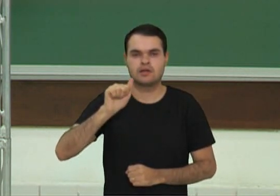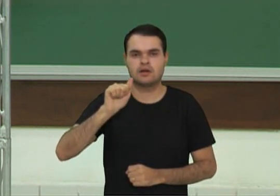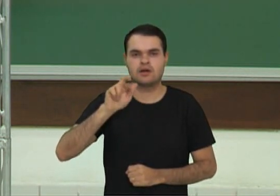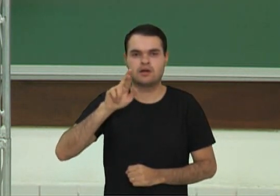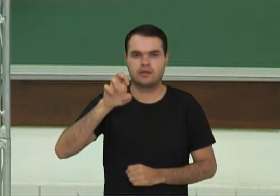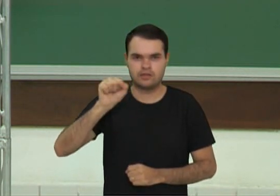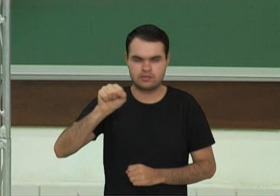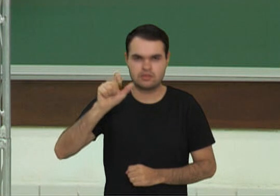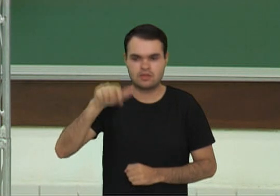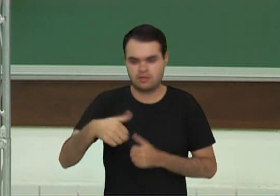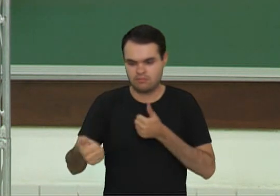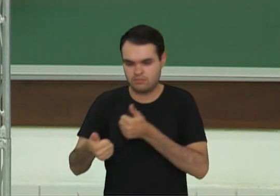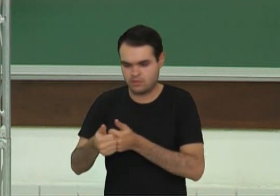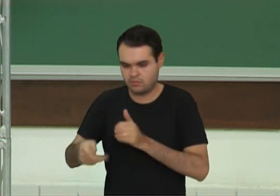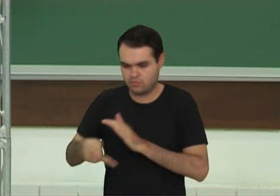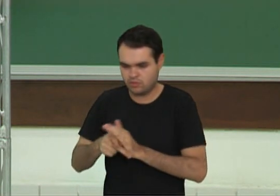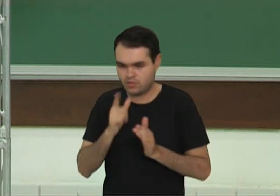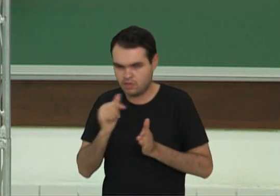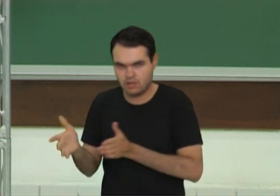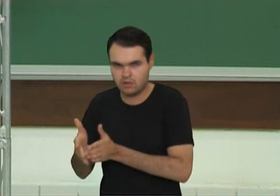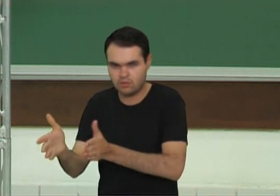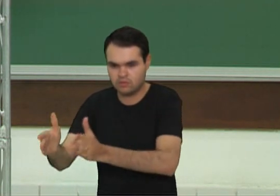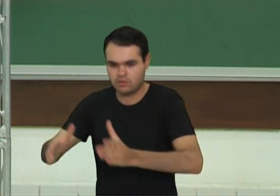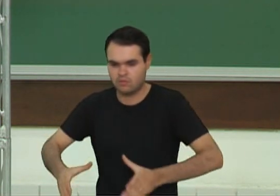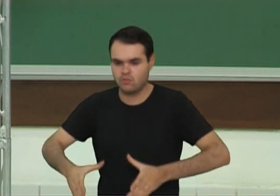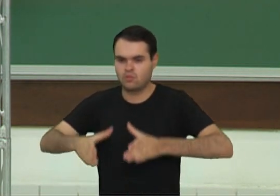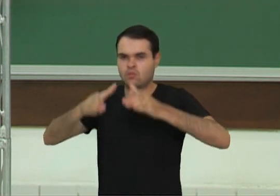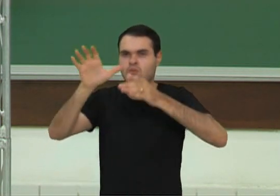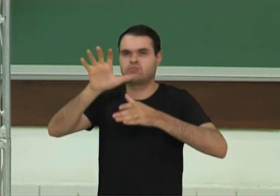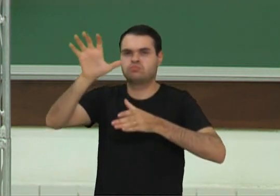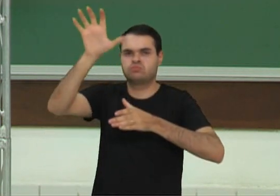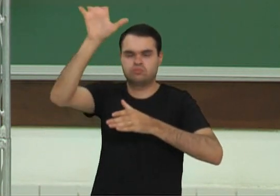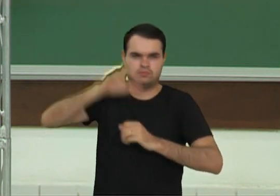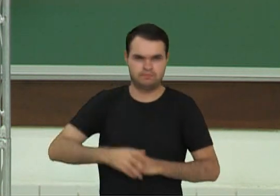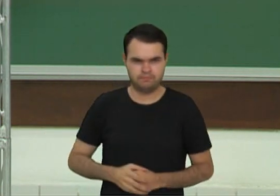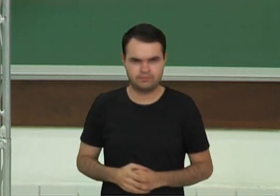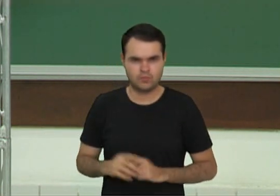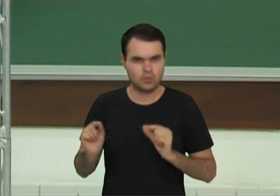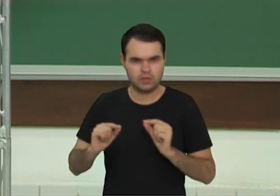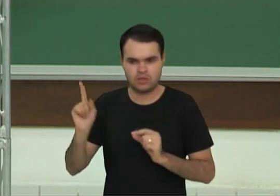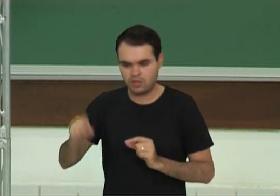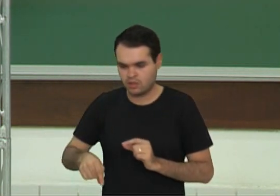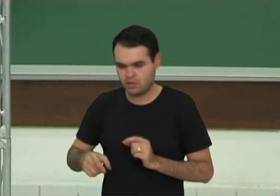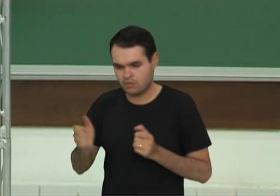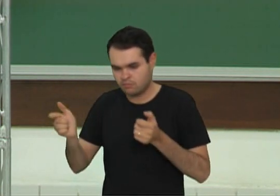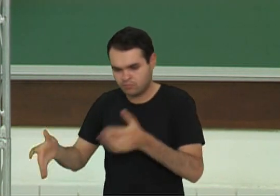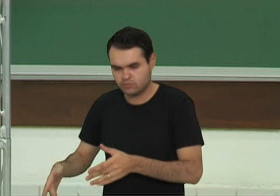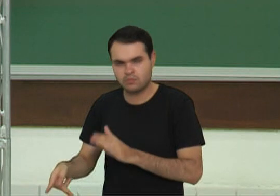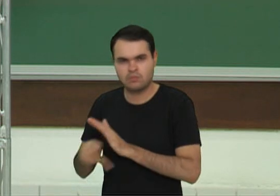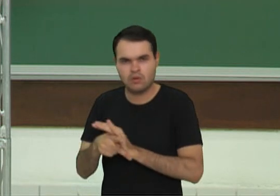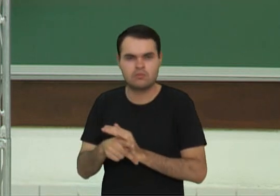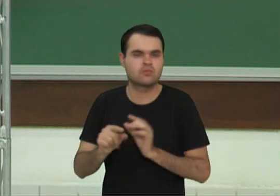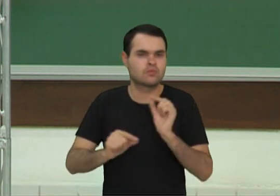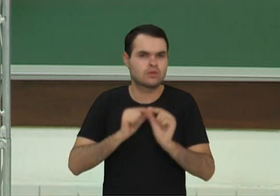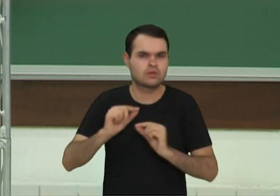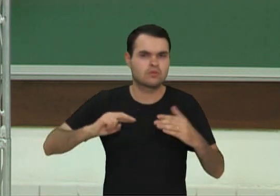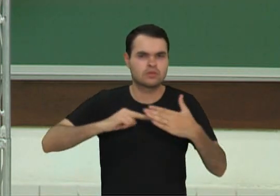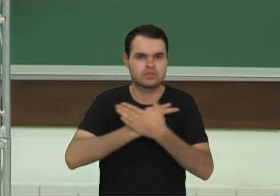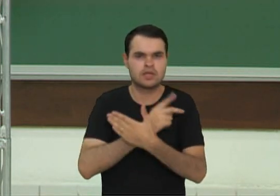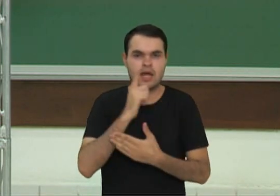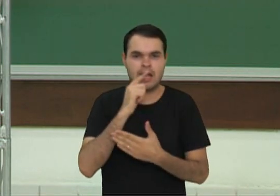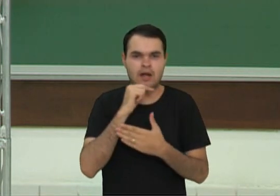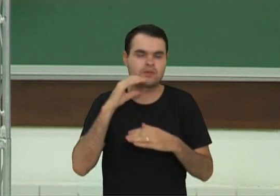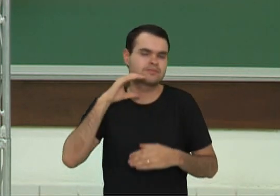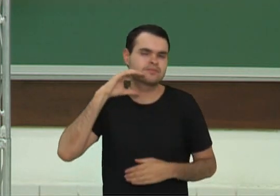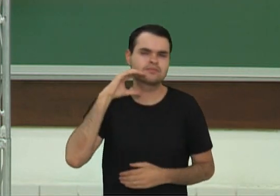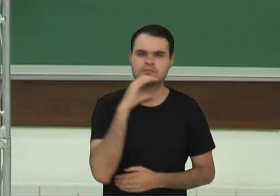estabelecidas em áreas próximas a cursos de água. E aí nós temos uma contaminação que é uma contaminação térmica, aonde a água